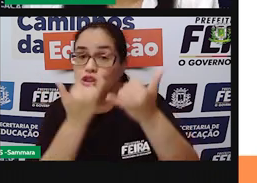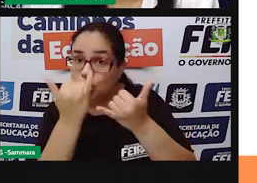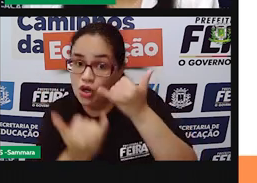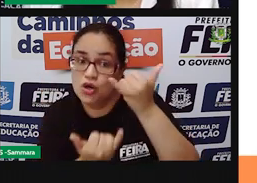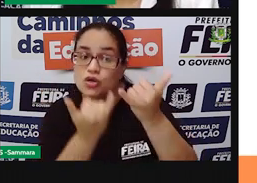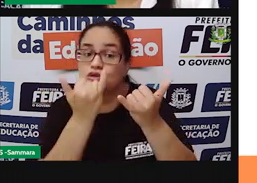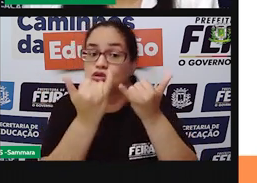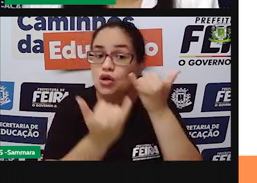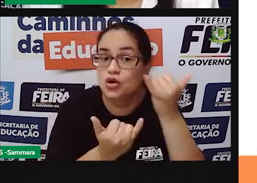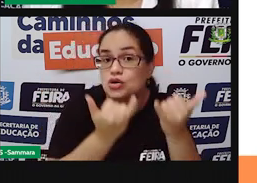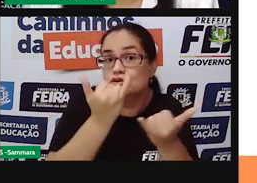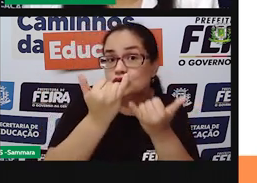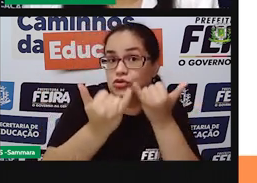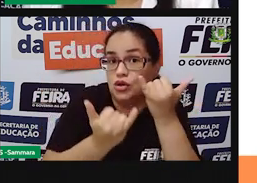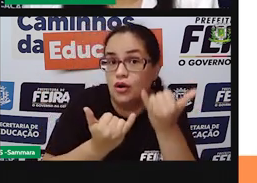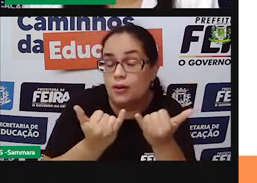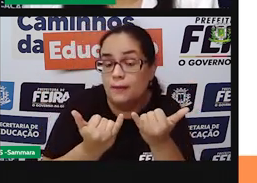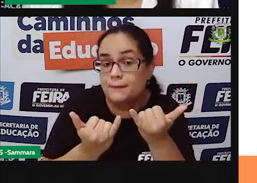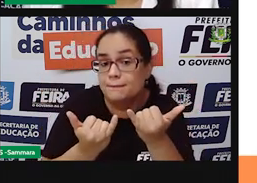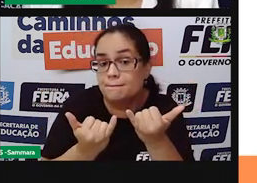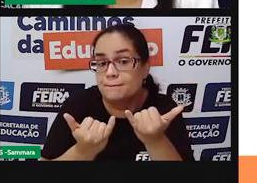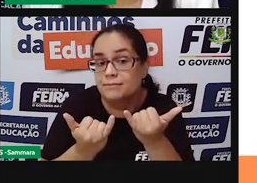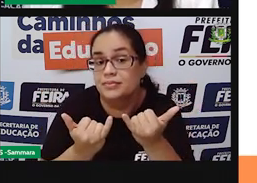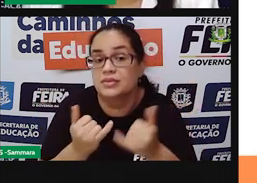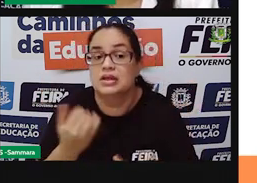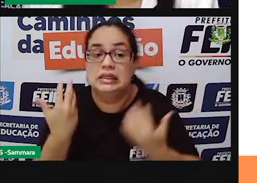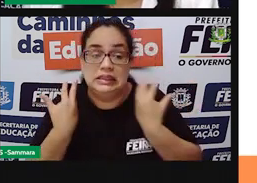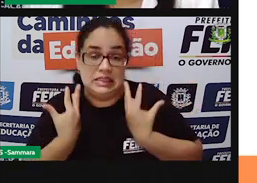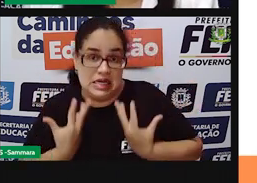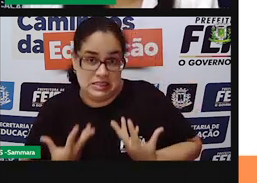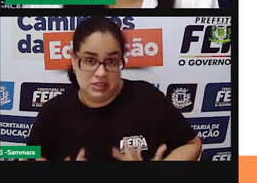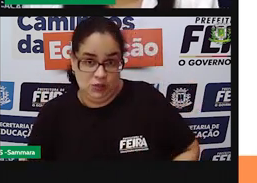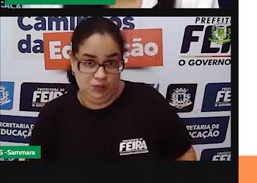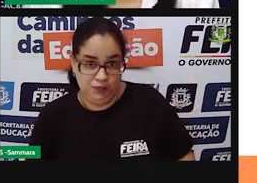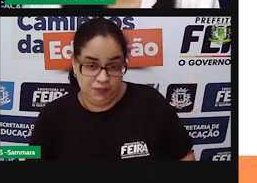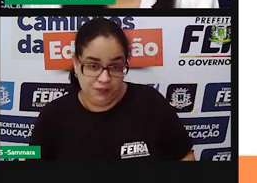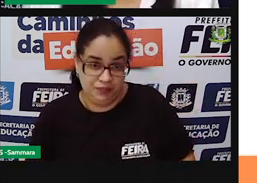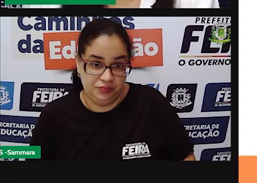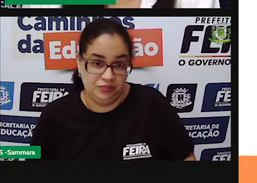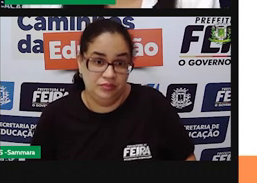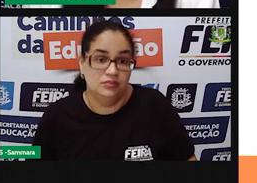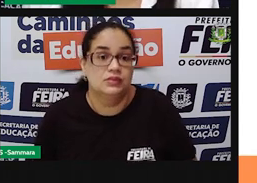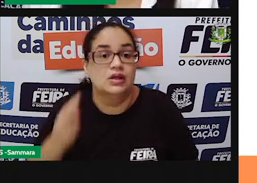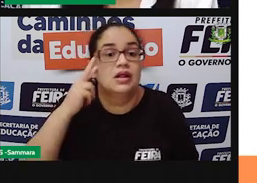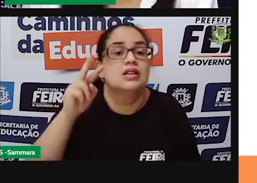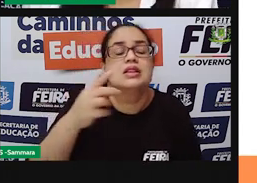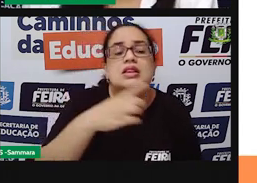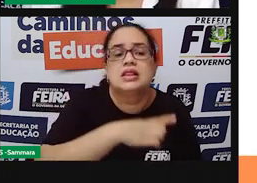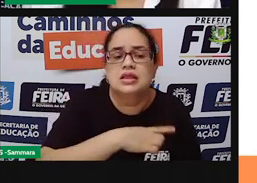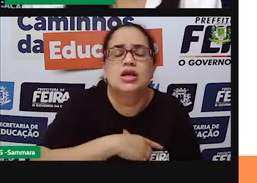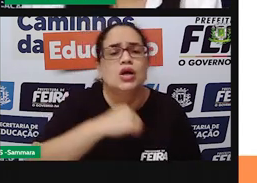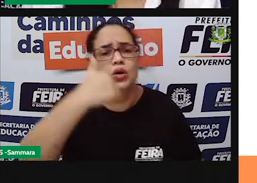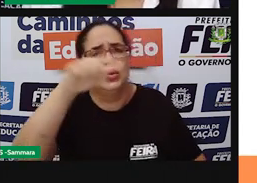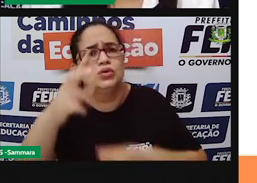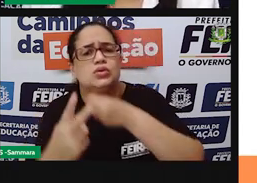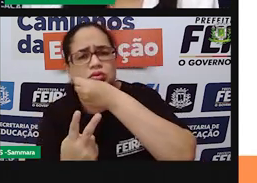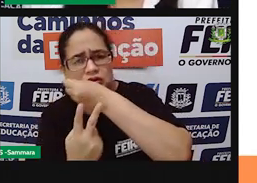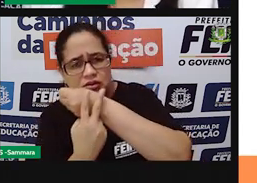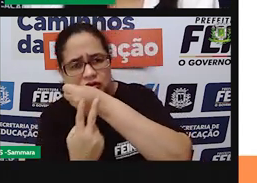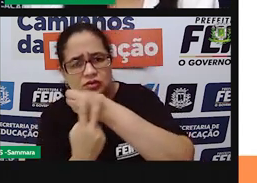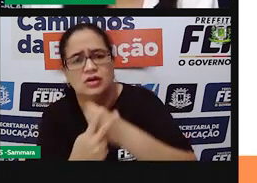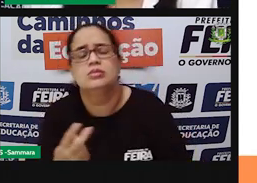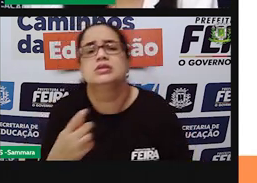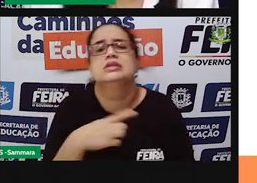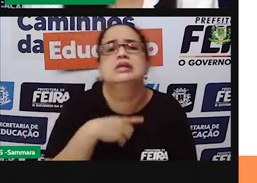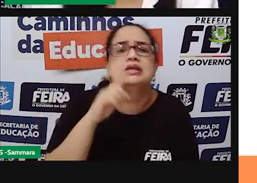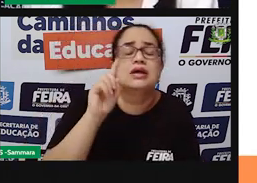jogam, jogam. Pronto, e cansam. Existem outros verbos aparecendo aí no